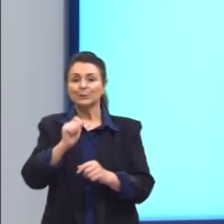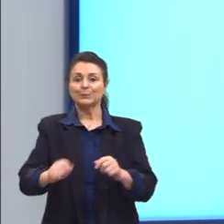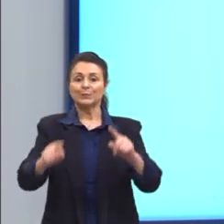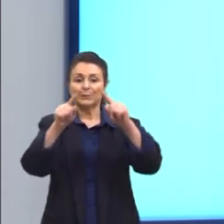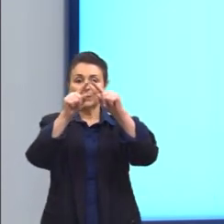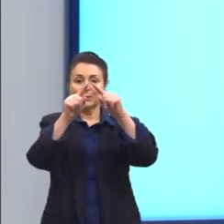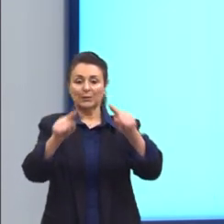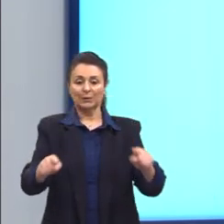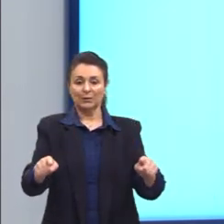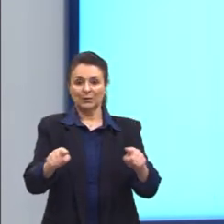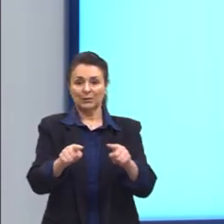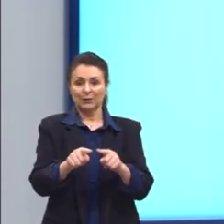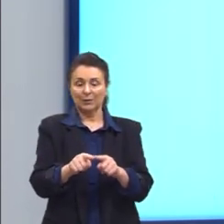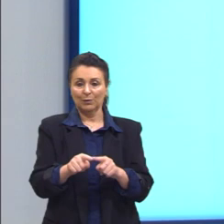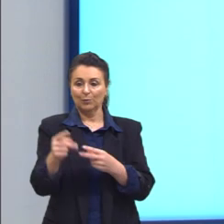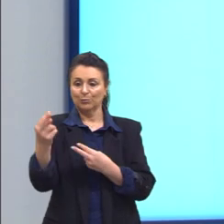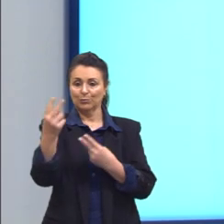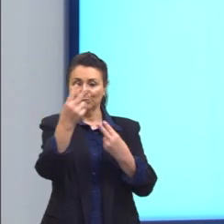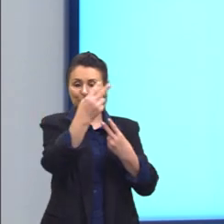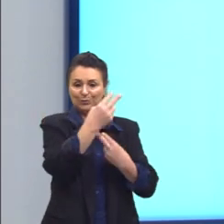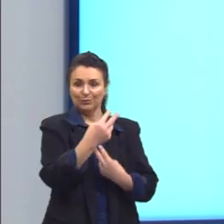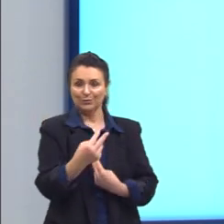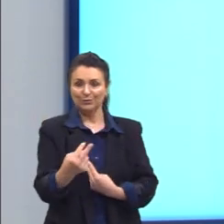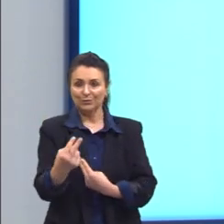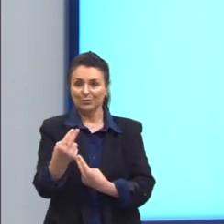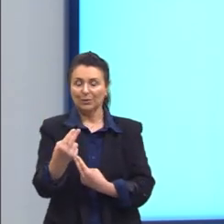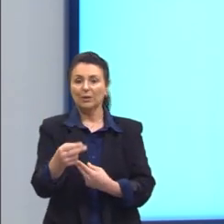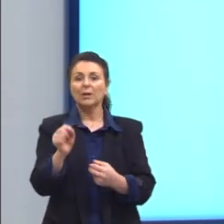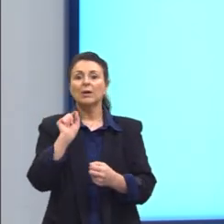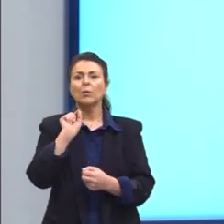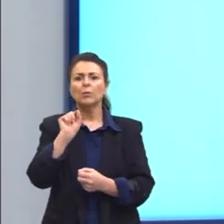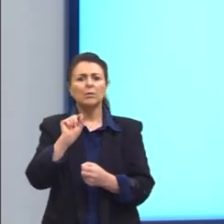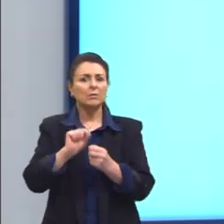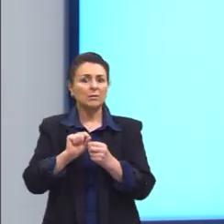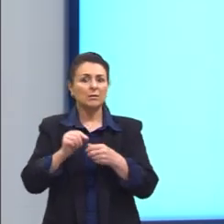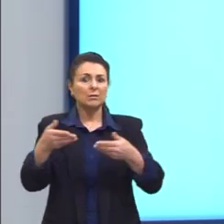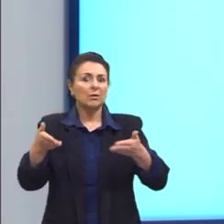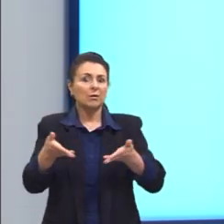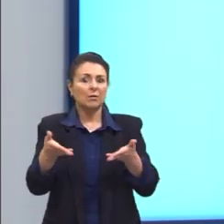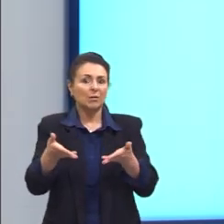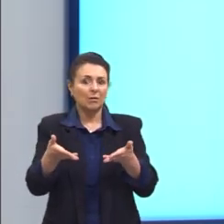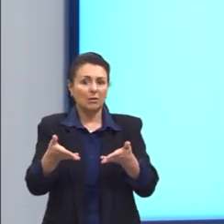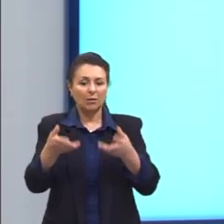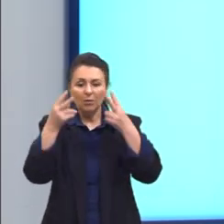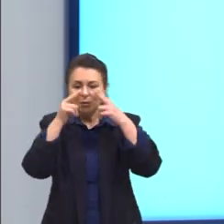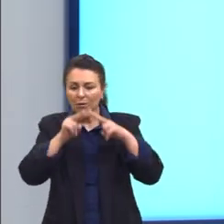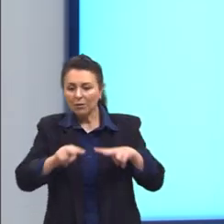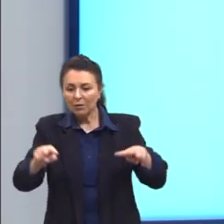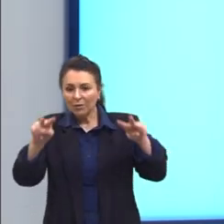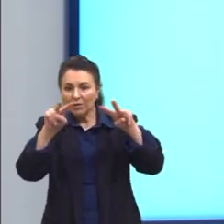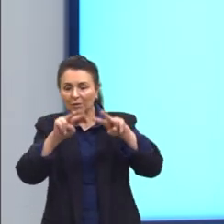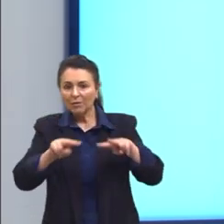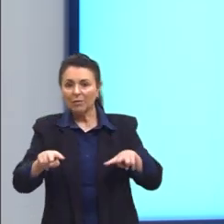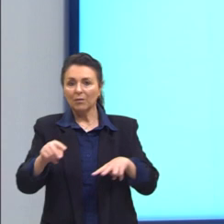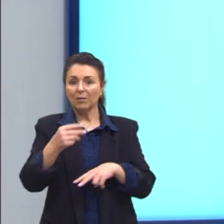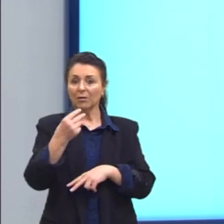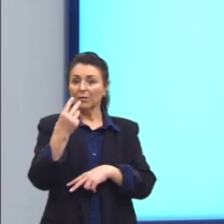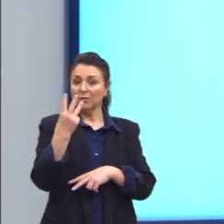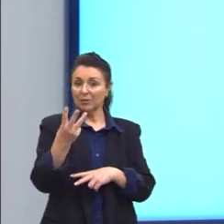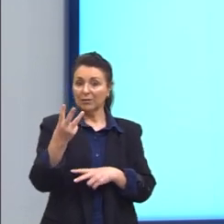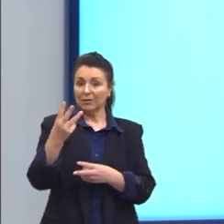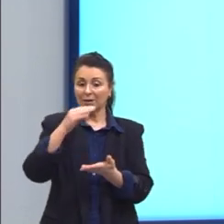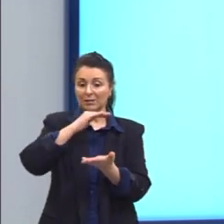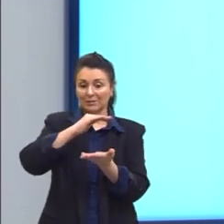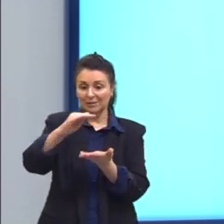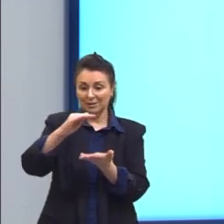equilátero Só que vai ser feito nesse triângulo aqui a gente ia consegue visualizar três das